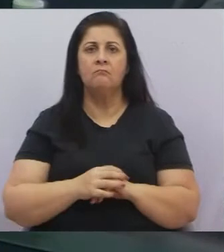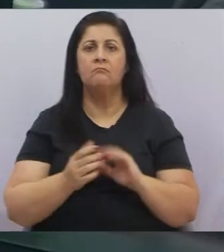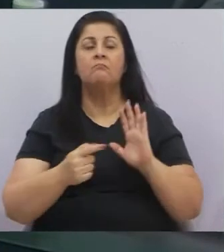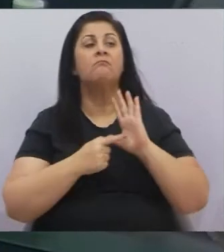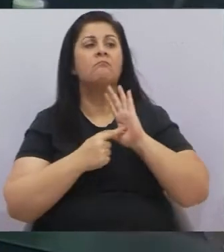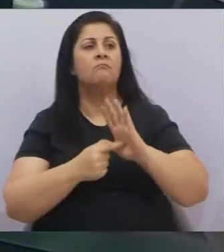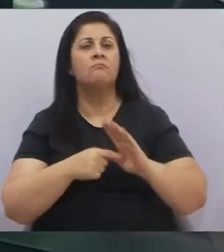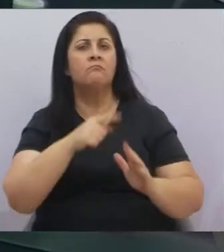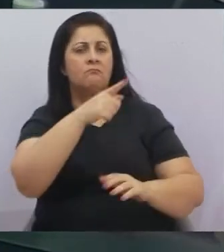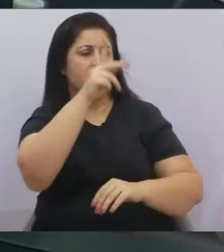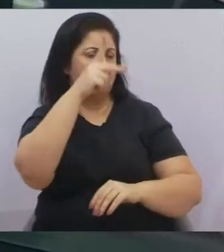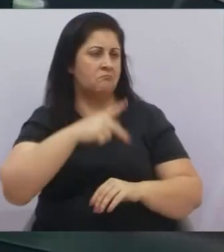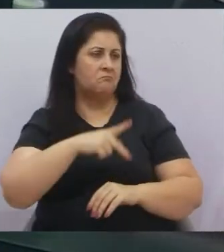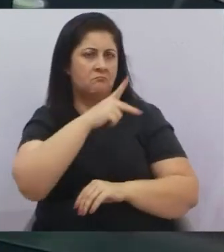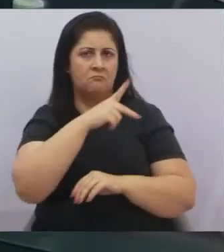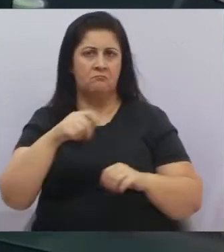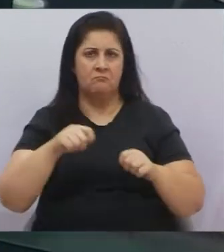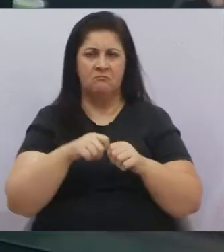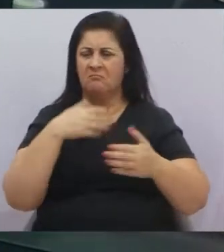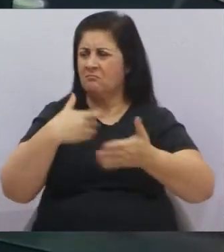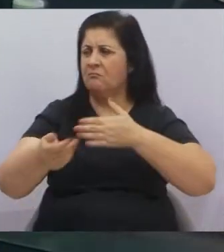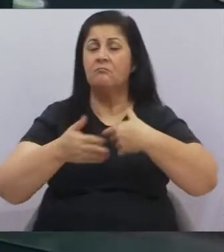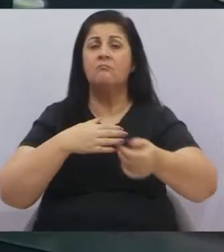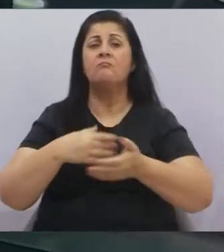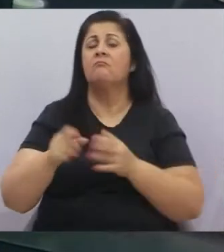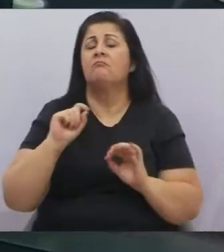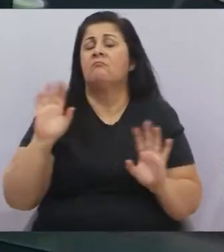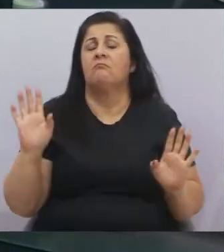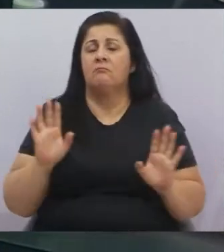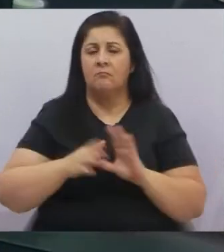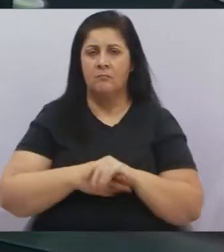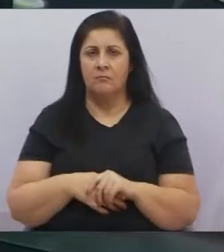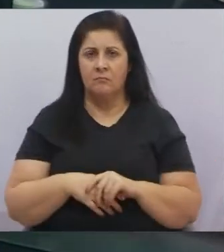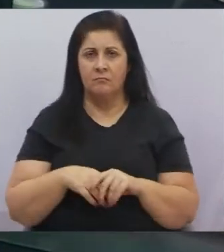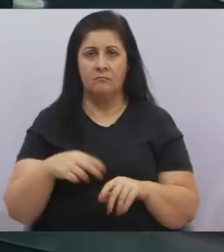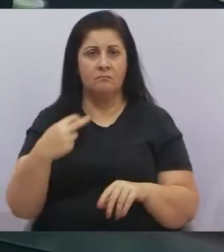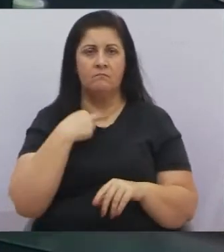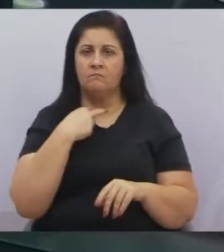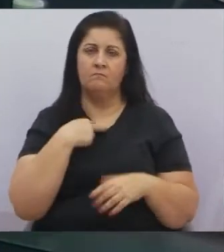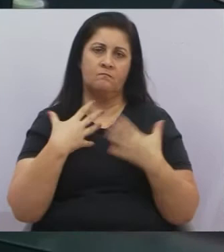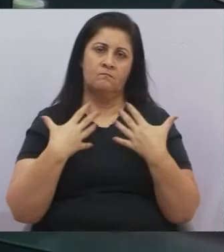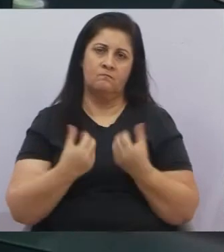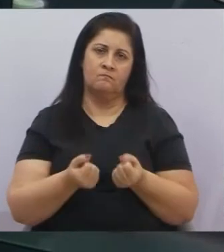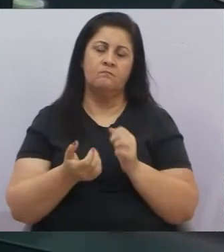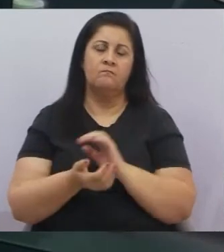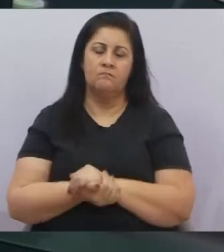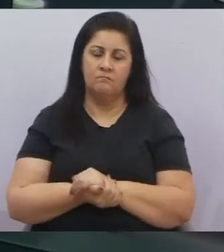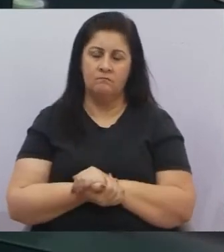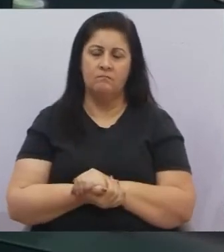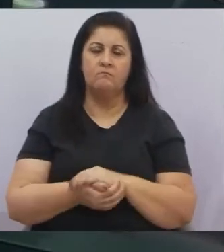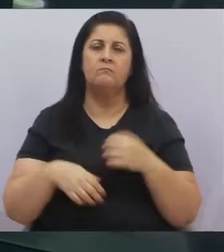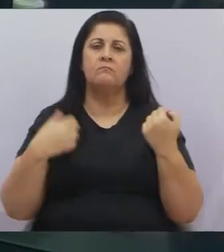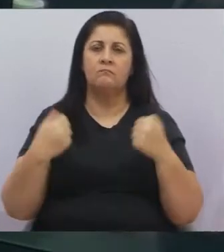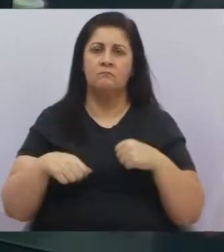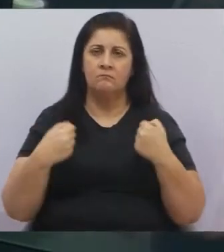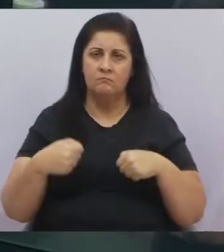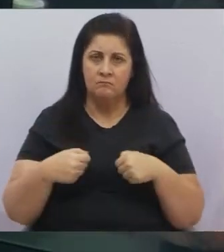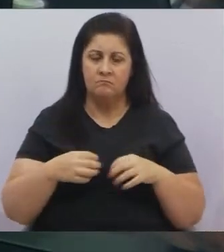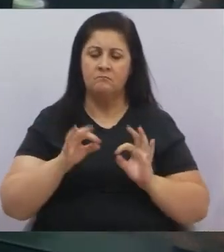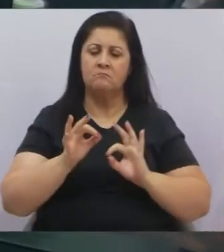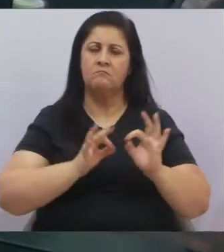atitude do padre, seja de quem for, padre, presidente, seja de quem for, nós não podemos tolerar. De jeito nenhum. Tem que ter os